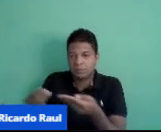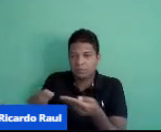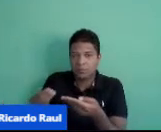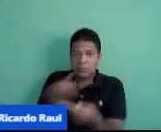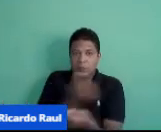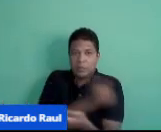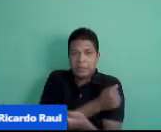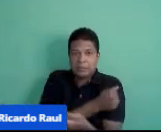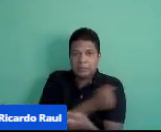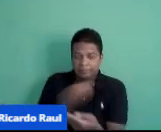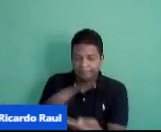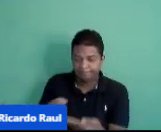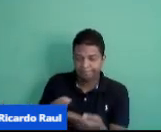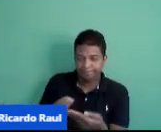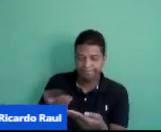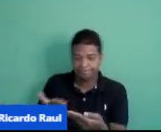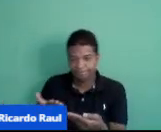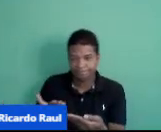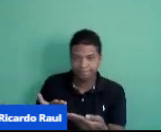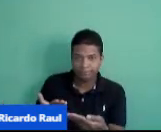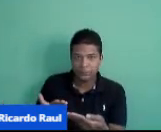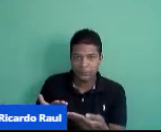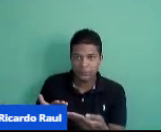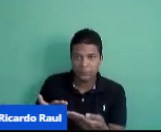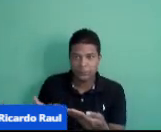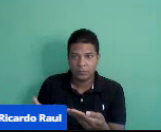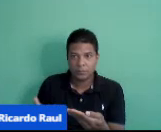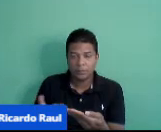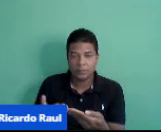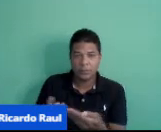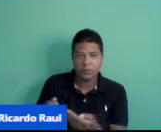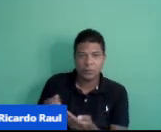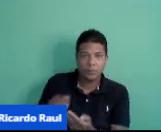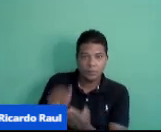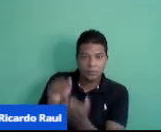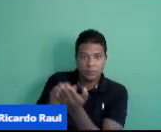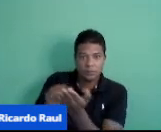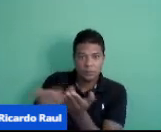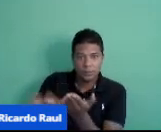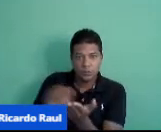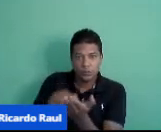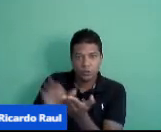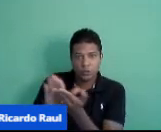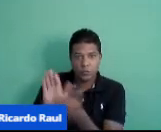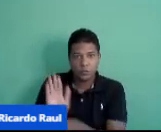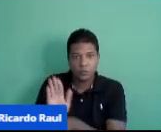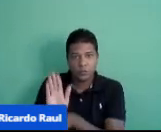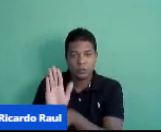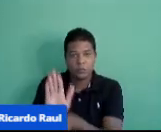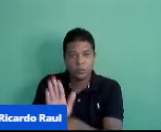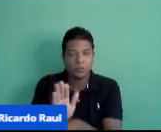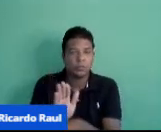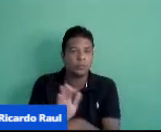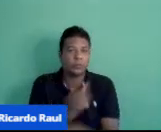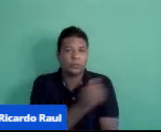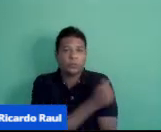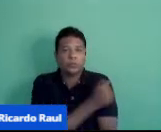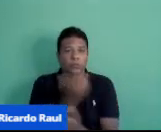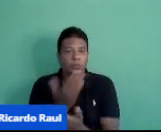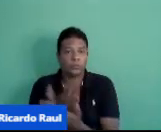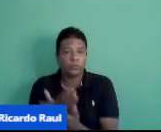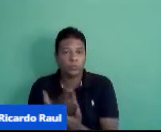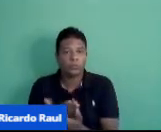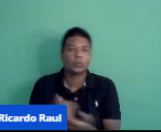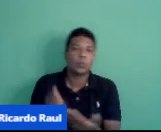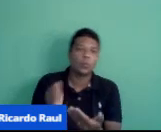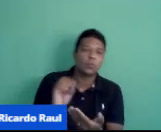escola de vocês tem uma preocupação em mandar algum material impresso de apoio? Vocês indicam, talvez, junto ali a questão do